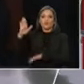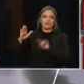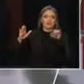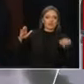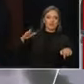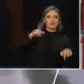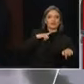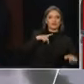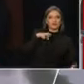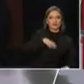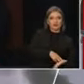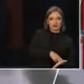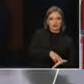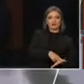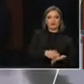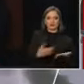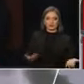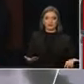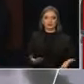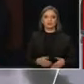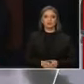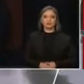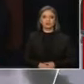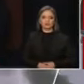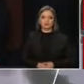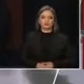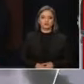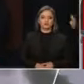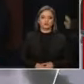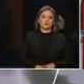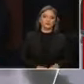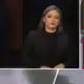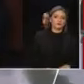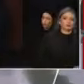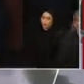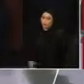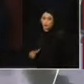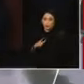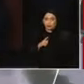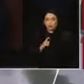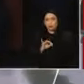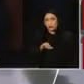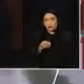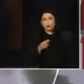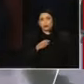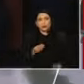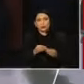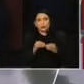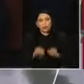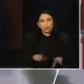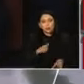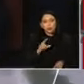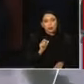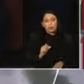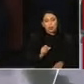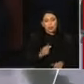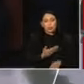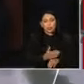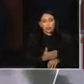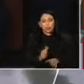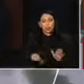mais séria. Mutatis mutandis, usa estudando para praticar um crime mais gravoso, e é o crime mais gravoso que